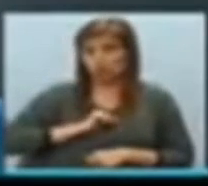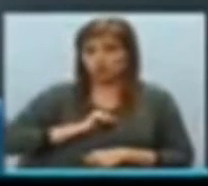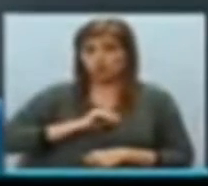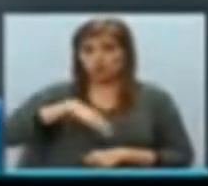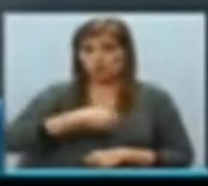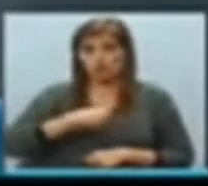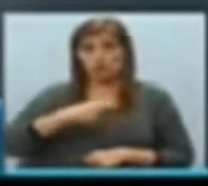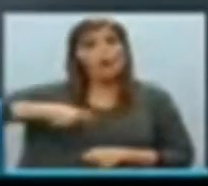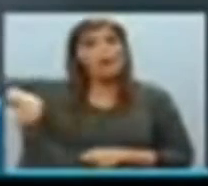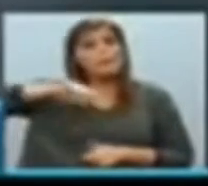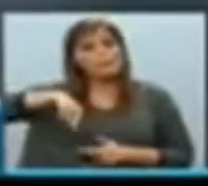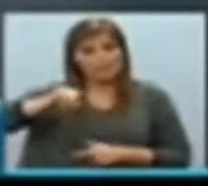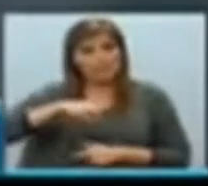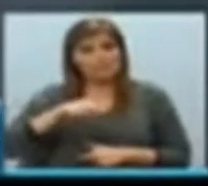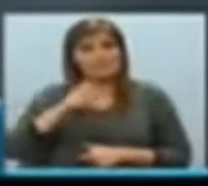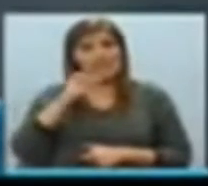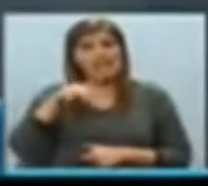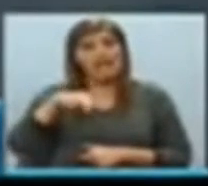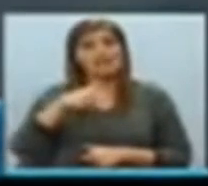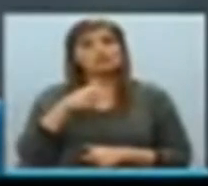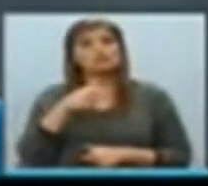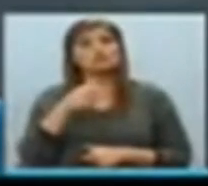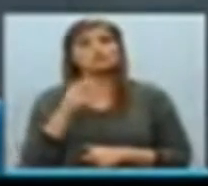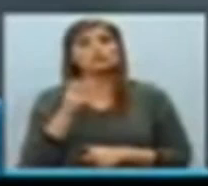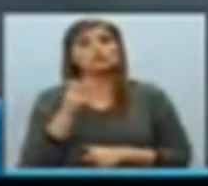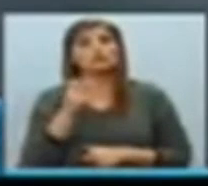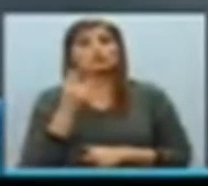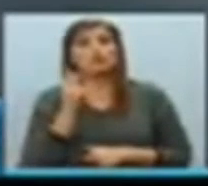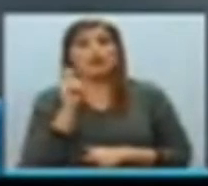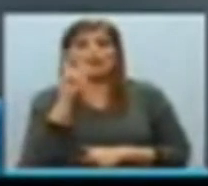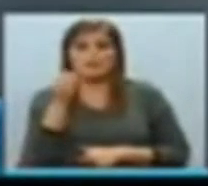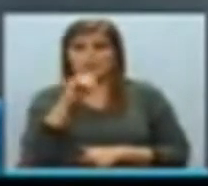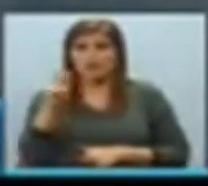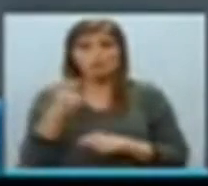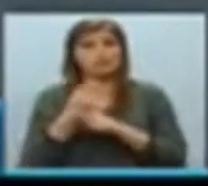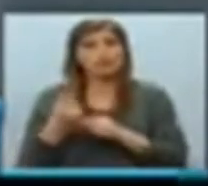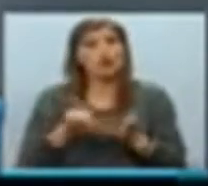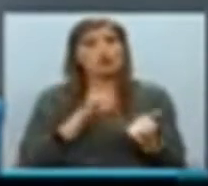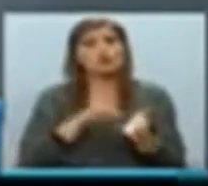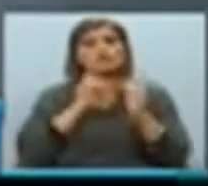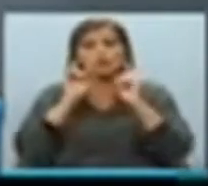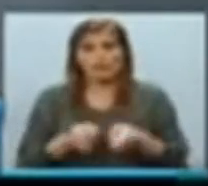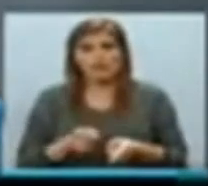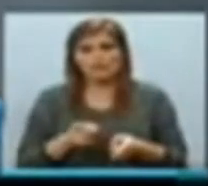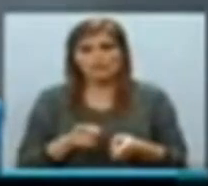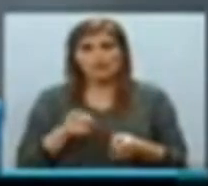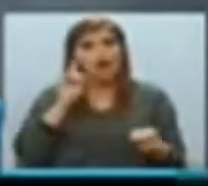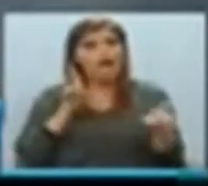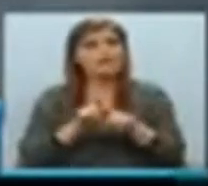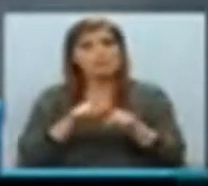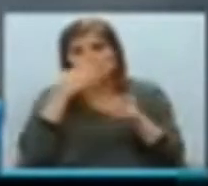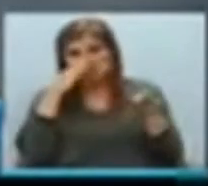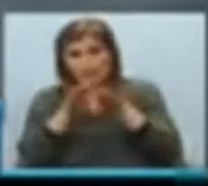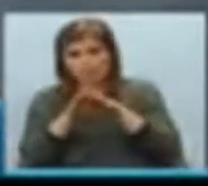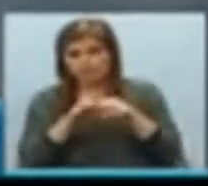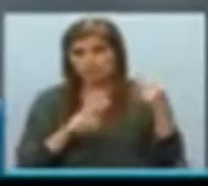porque o livro com hélice para a parte do evento eca é o seguinte por que o livro começa na verdade quando as duas irmãs gêmeas uma